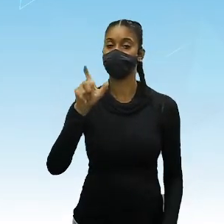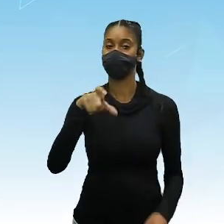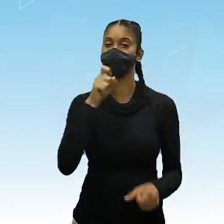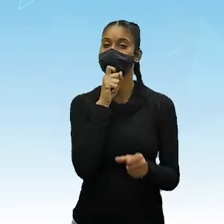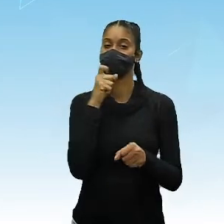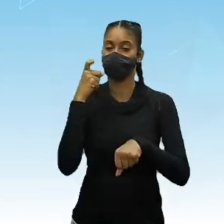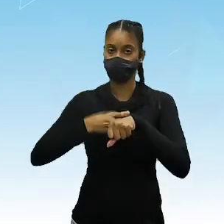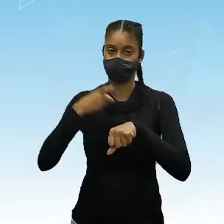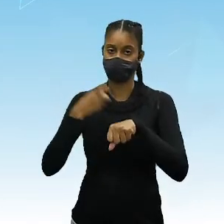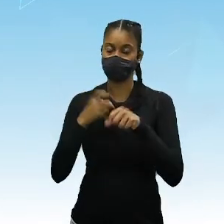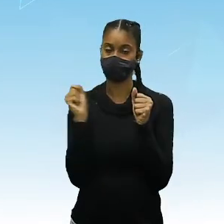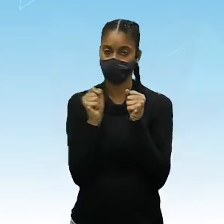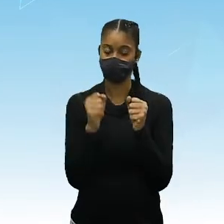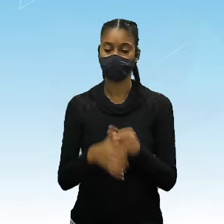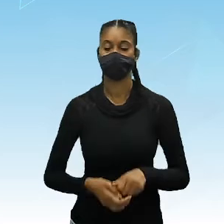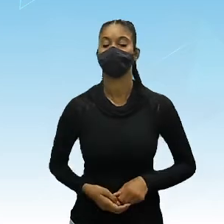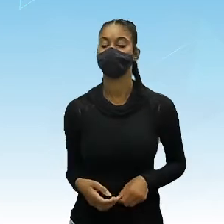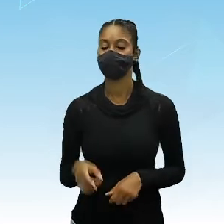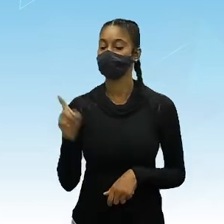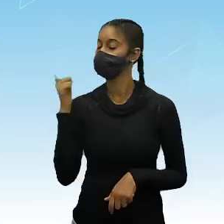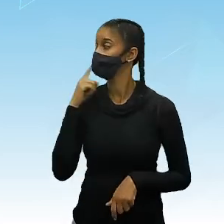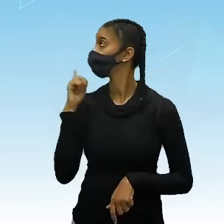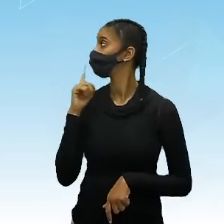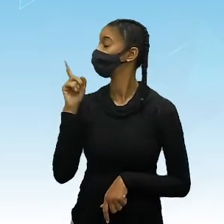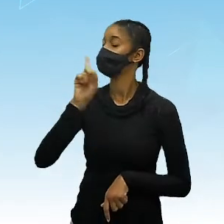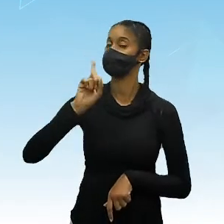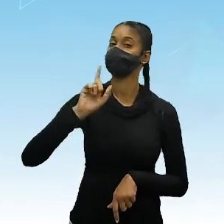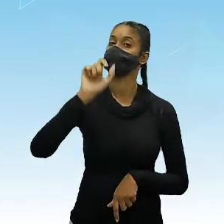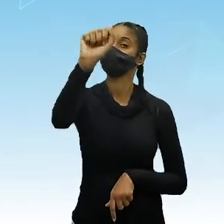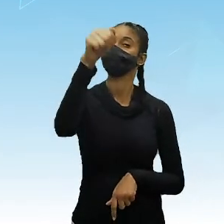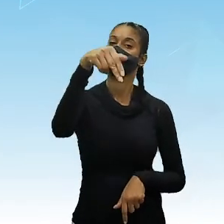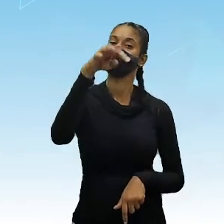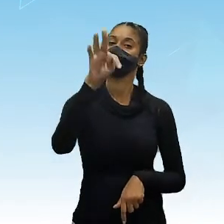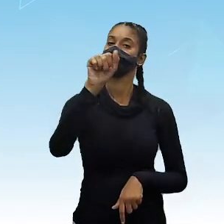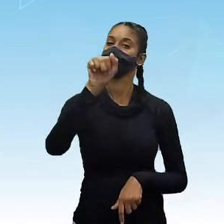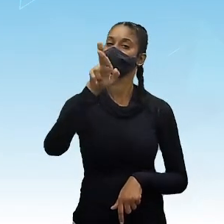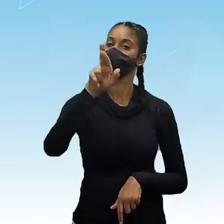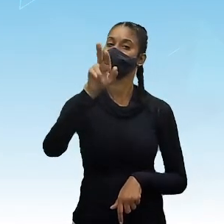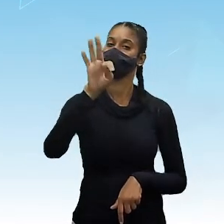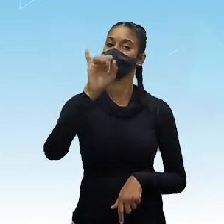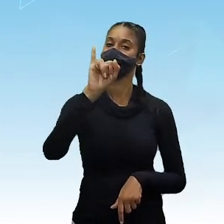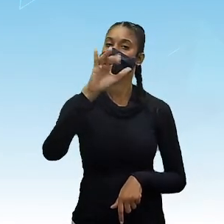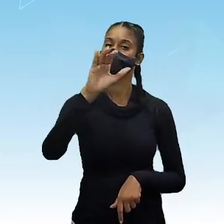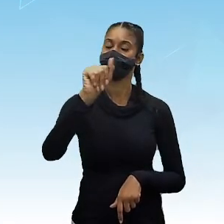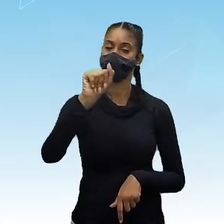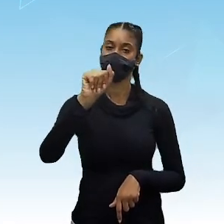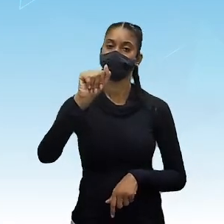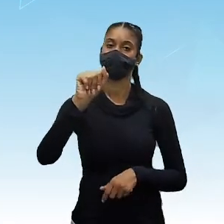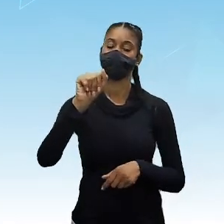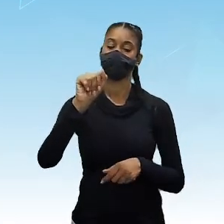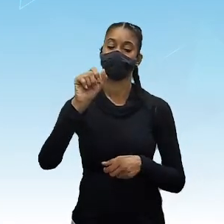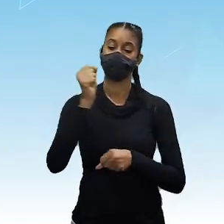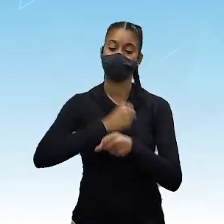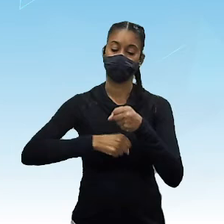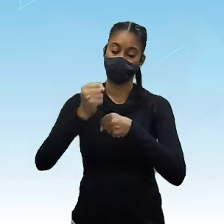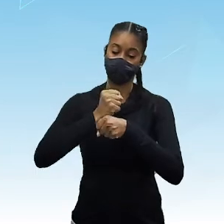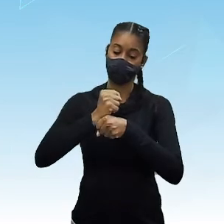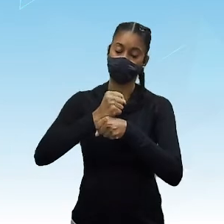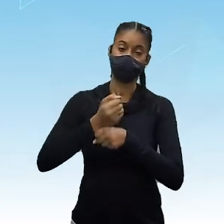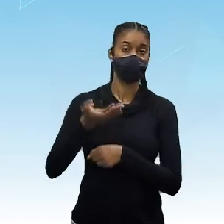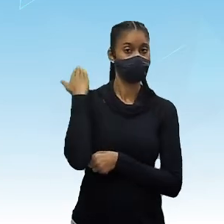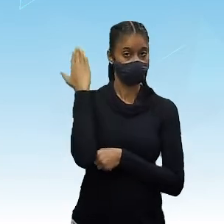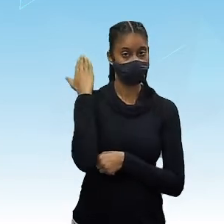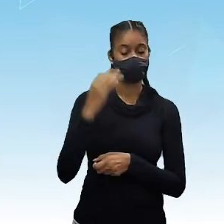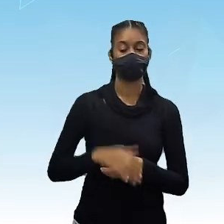ano passado. Ano passado, nós tivemos um dos invernos mais rigorosos dos últimos 50,